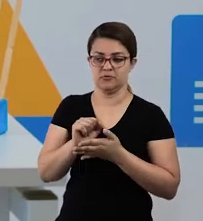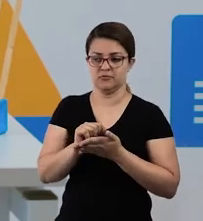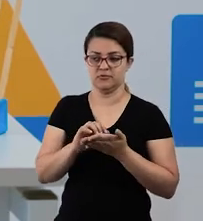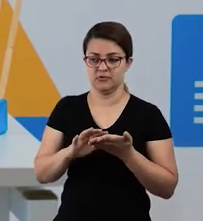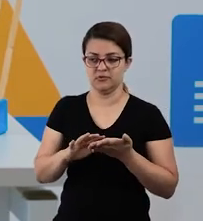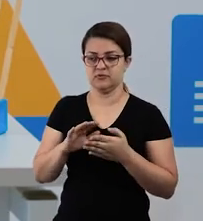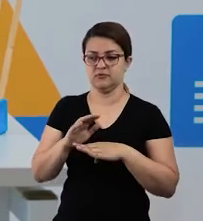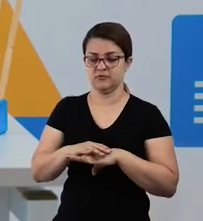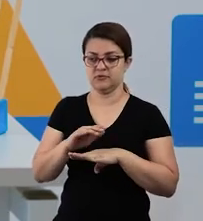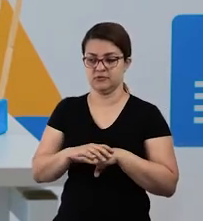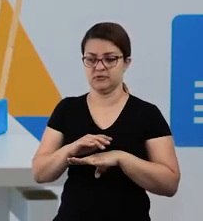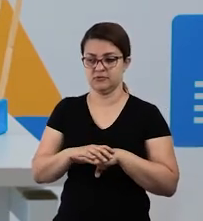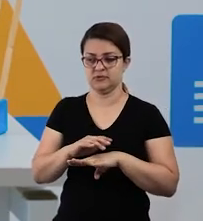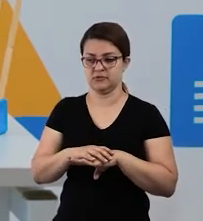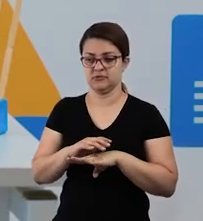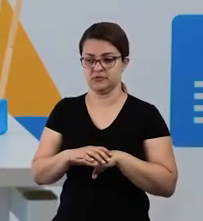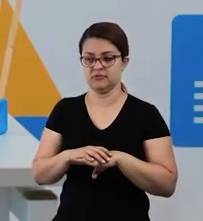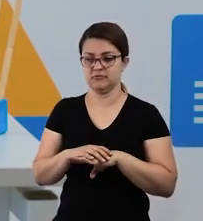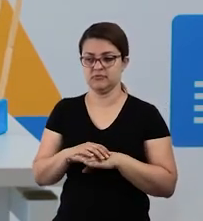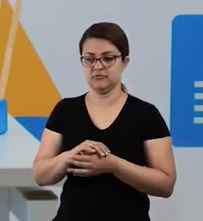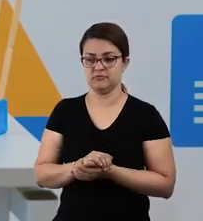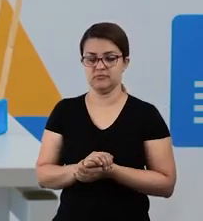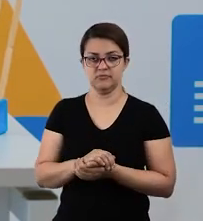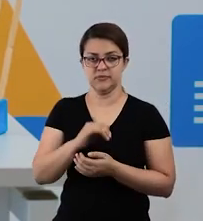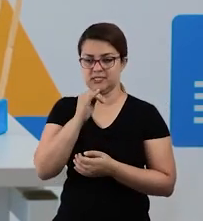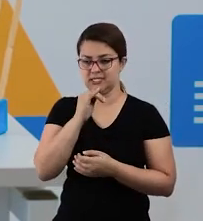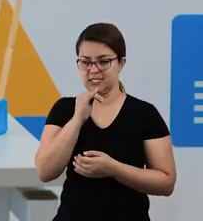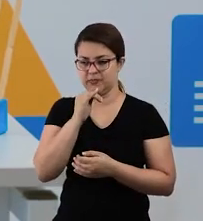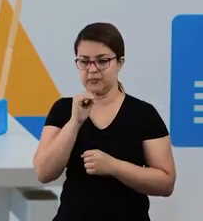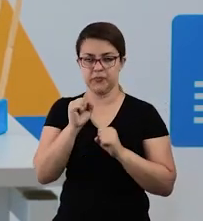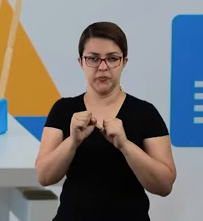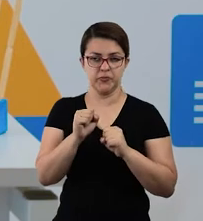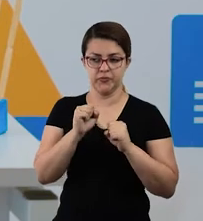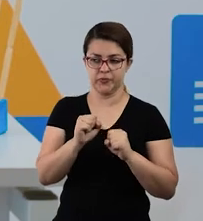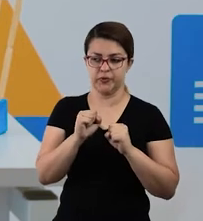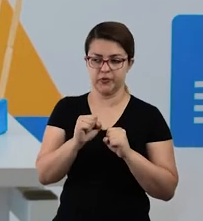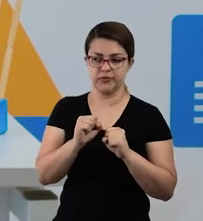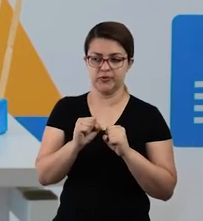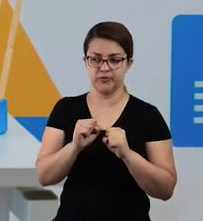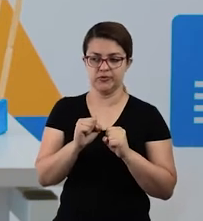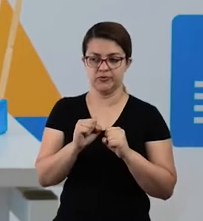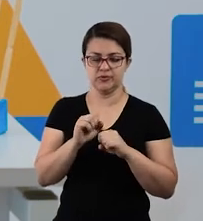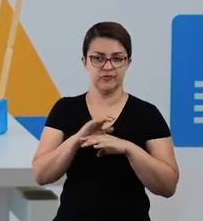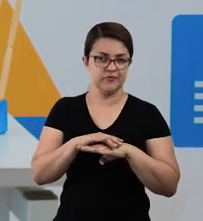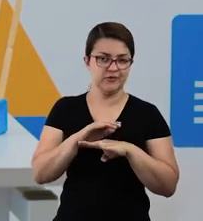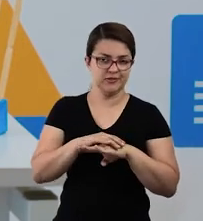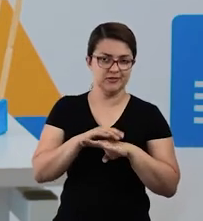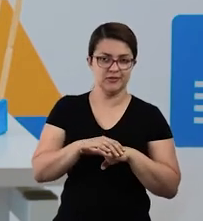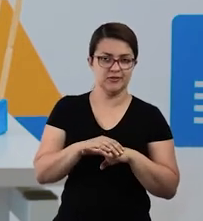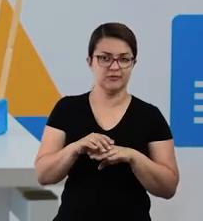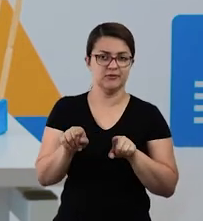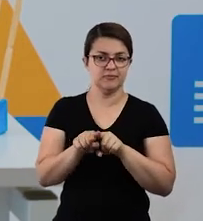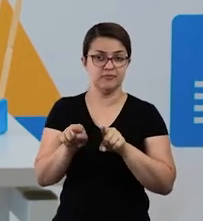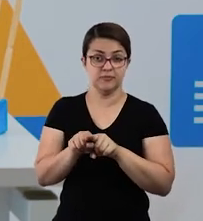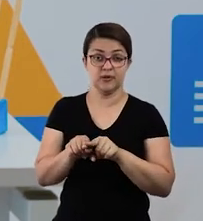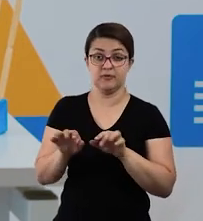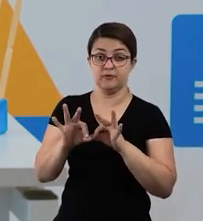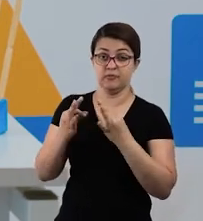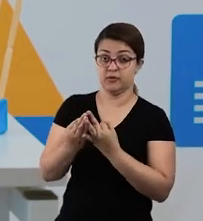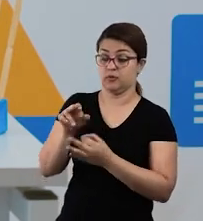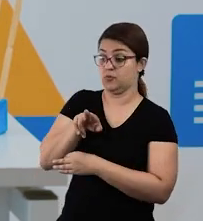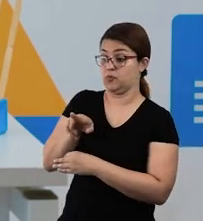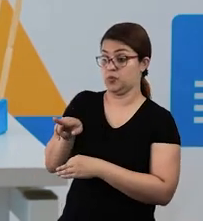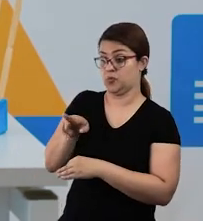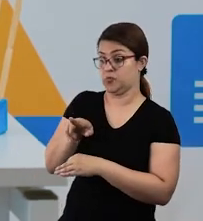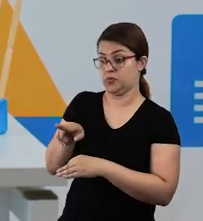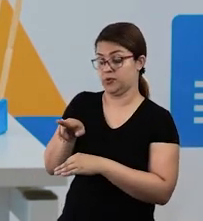atividades em uma só. Vocês tiram a letrinha do nome da criança ou pode fazer com o nome de algum familiar que estiver por perto para ver se a criança